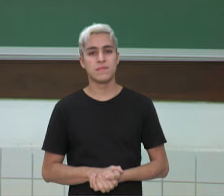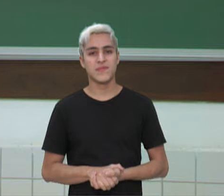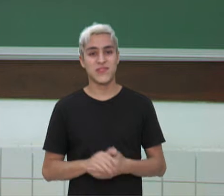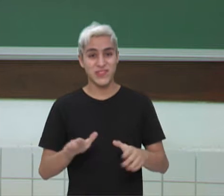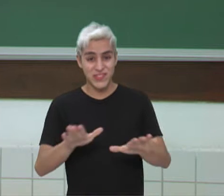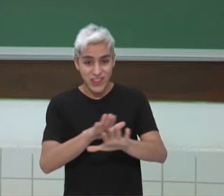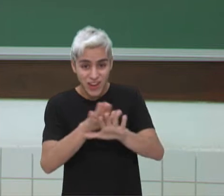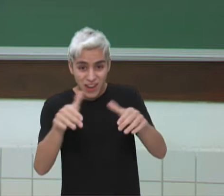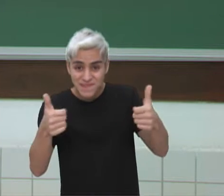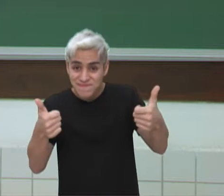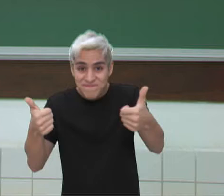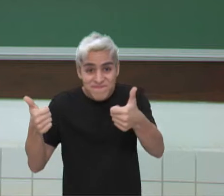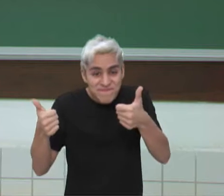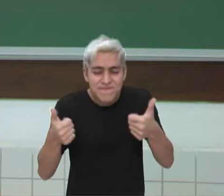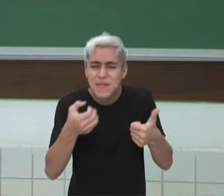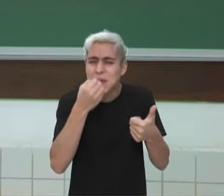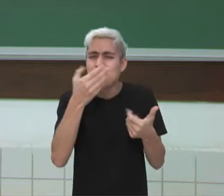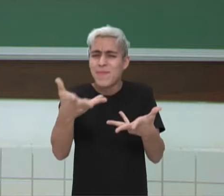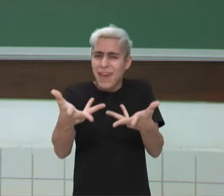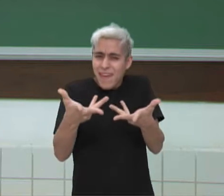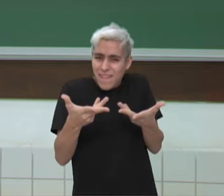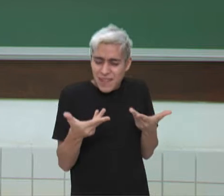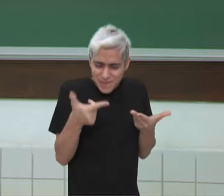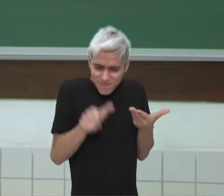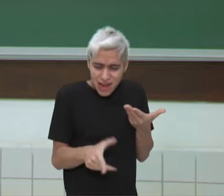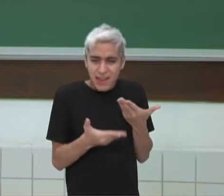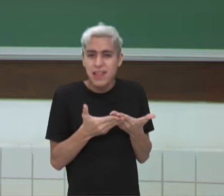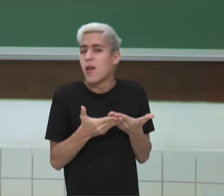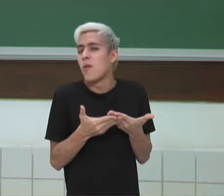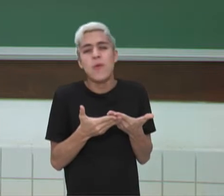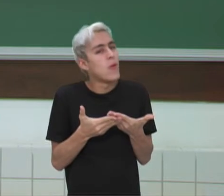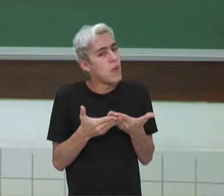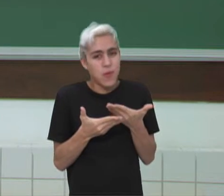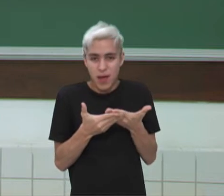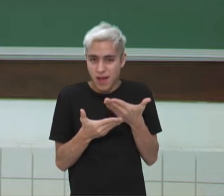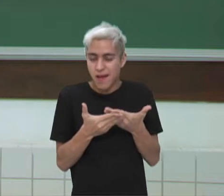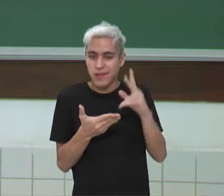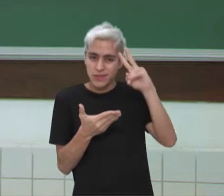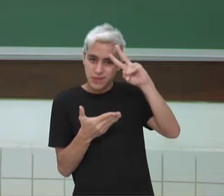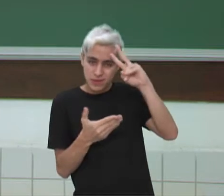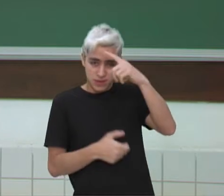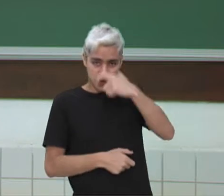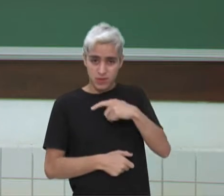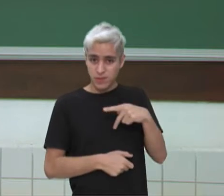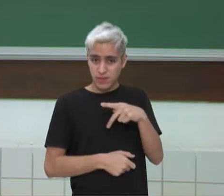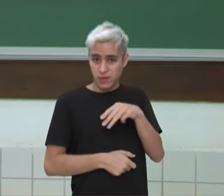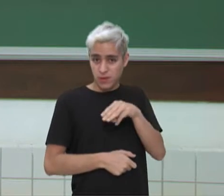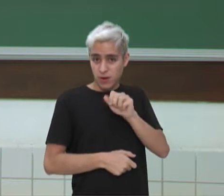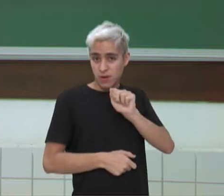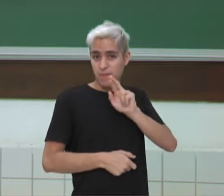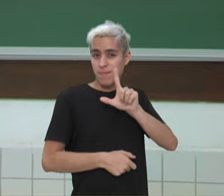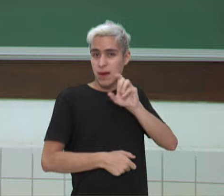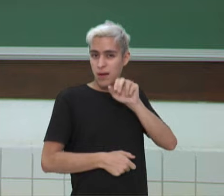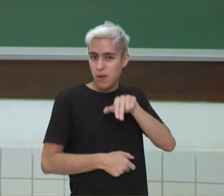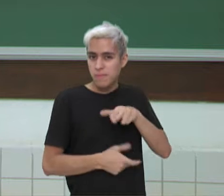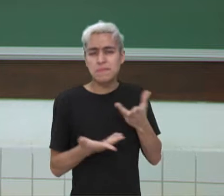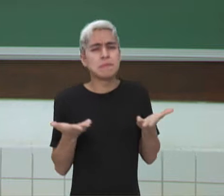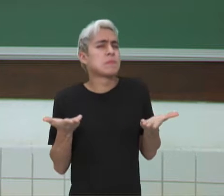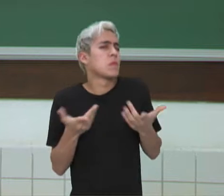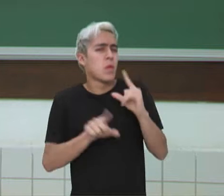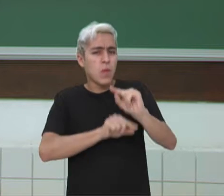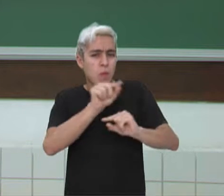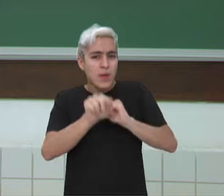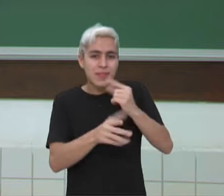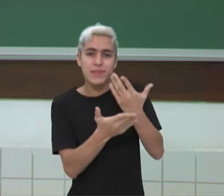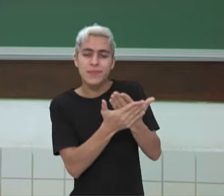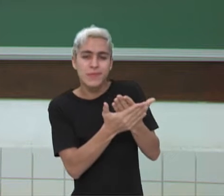Olá, povo! Bem-vindos a mais uma aula de História. Eu sou o professor Marlon e nós viemos hoje para